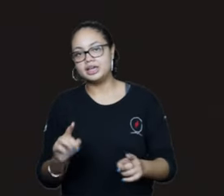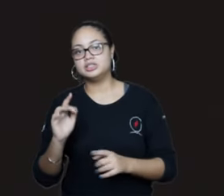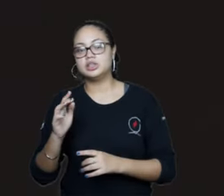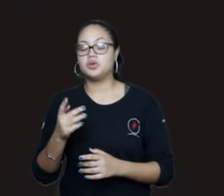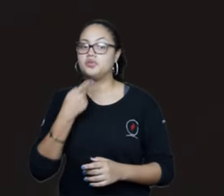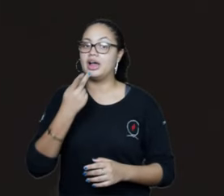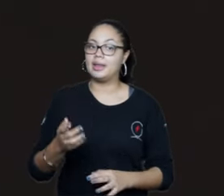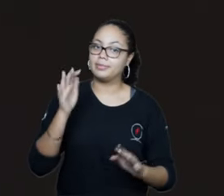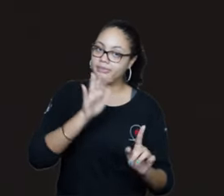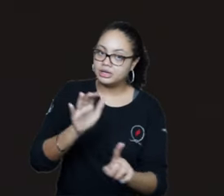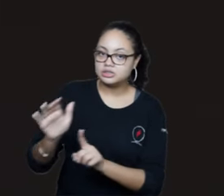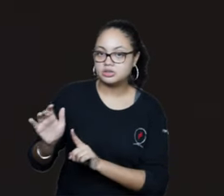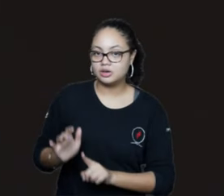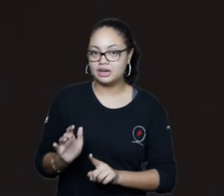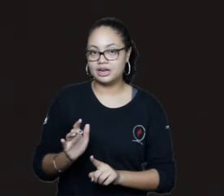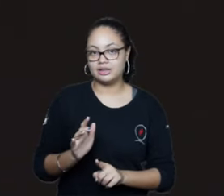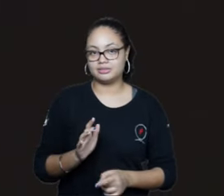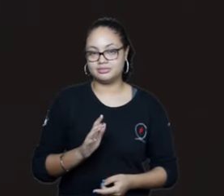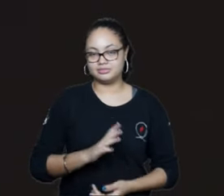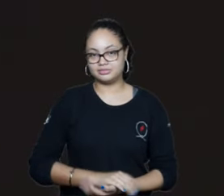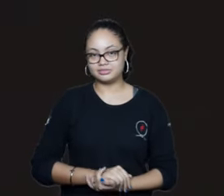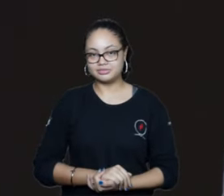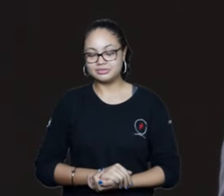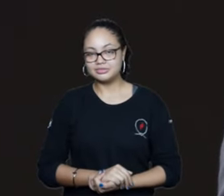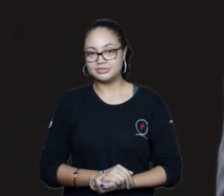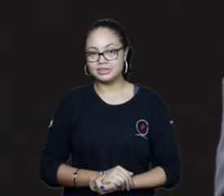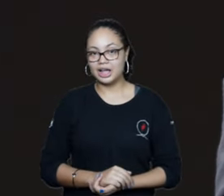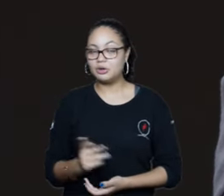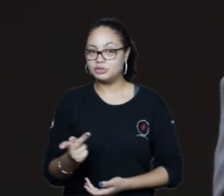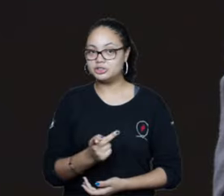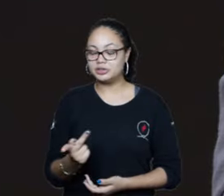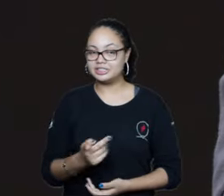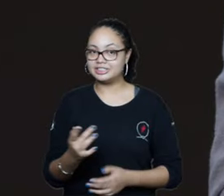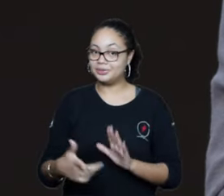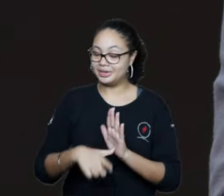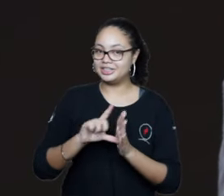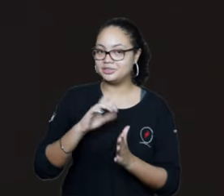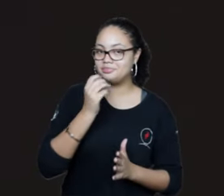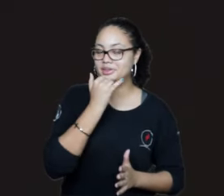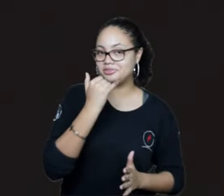estão antecipadamente perdoados para te dar uma coça